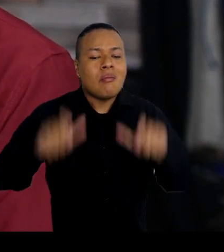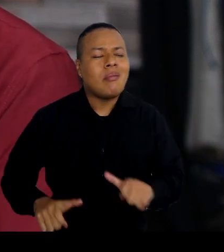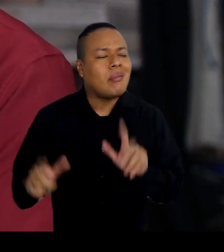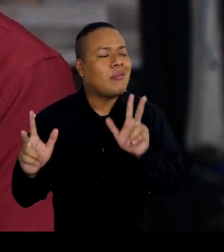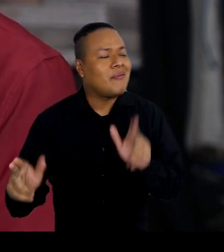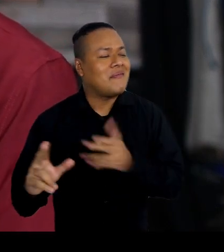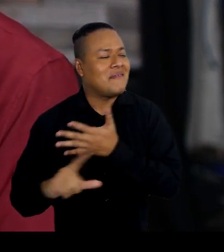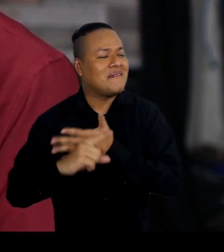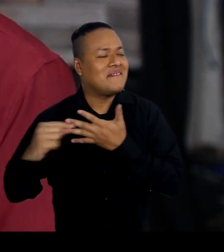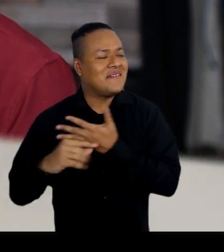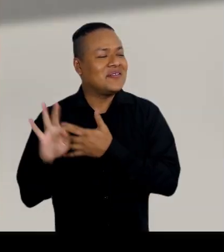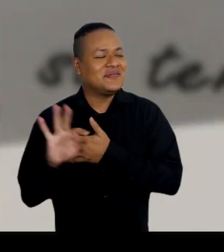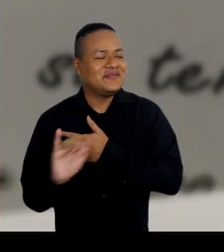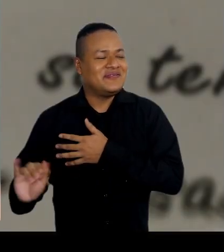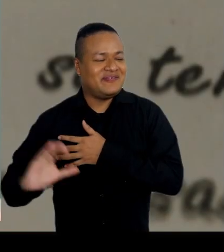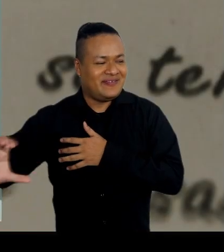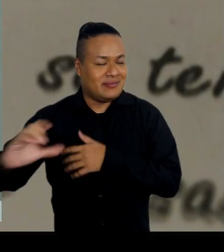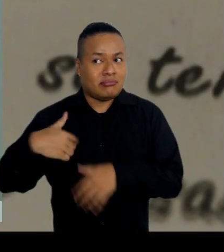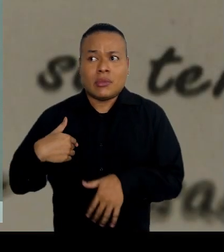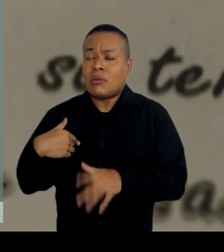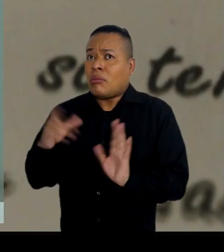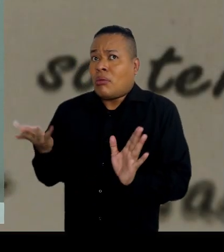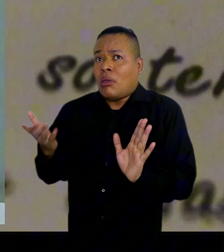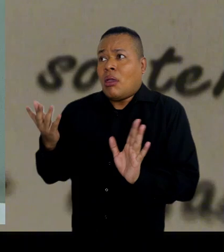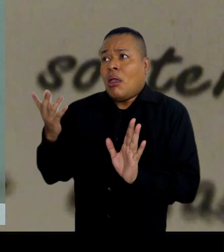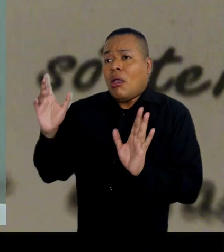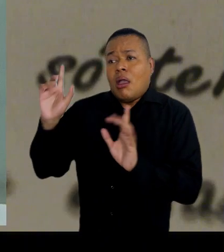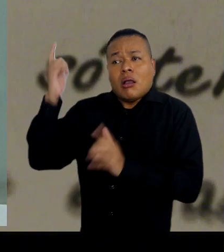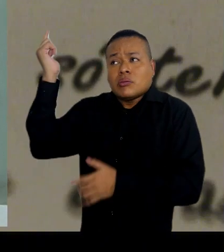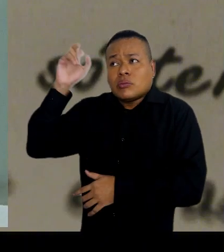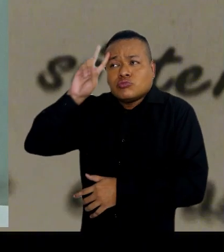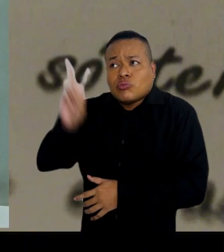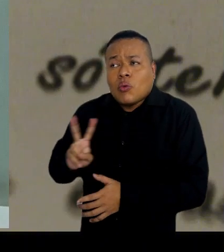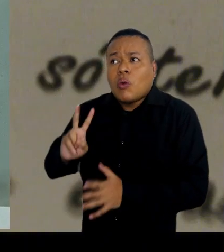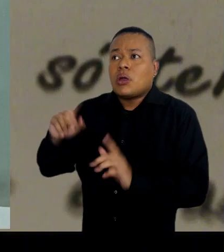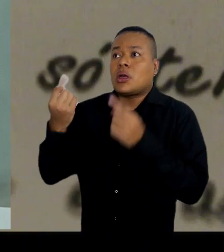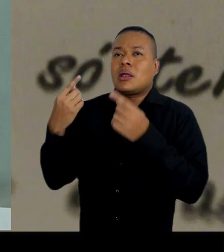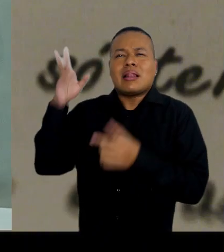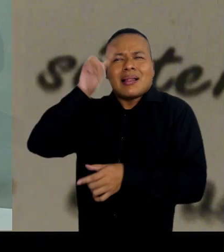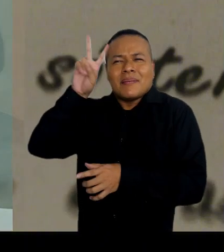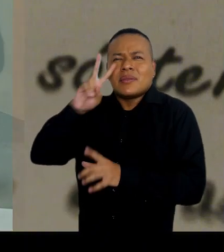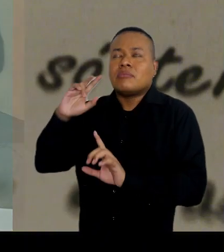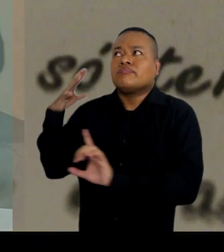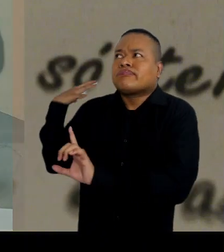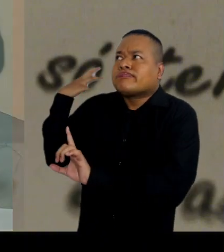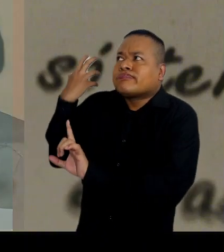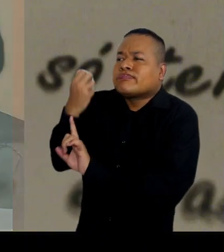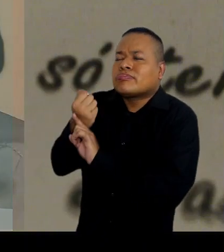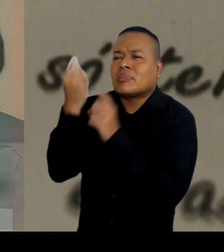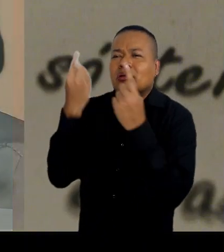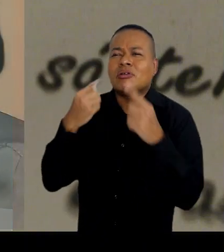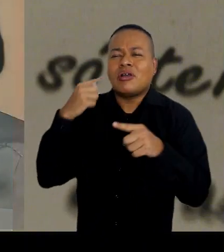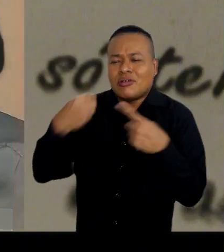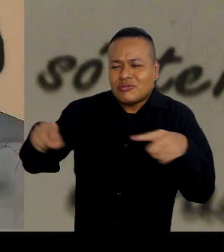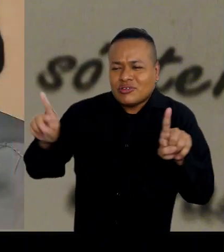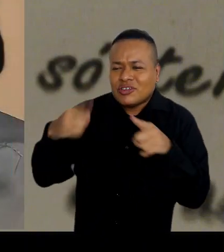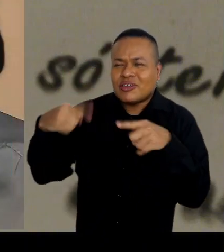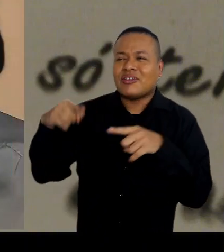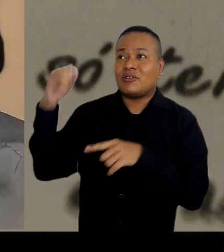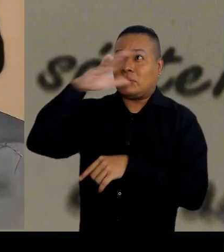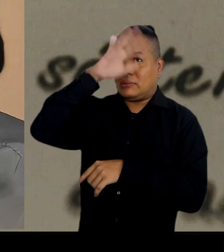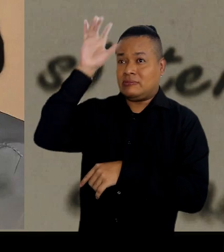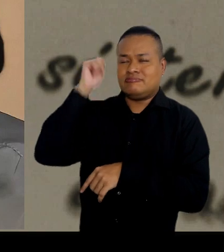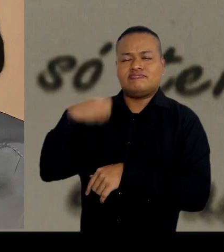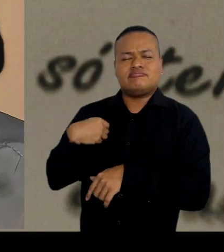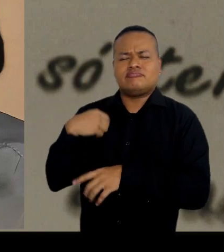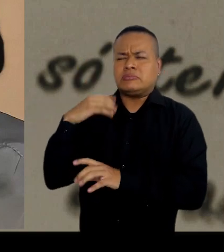bairro do poeta. A obra dele se resume, para quem conhece, no hino. Ele pegou toda a sua obra, jogou no